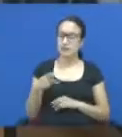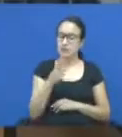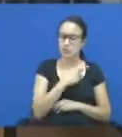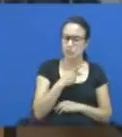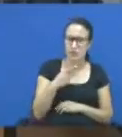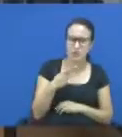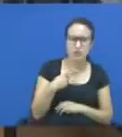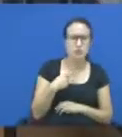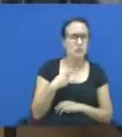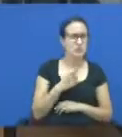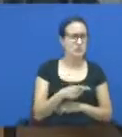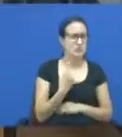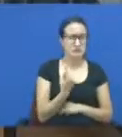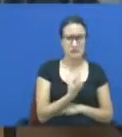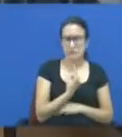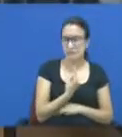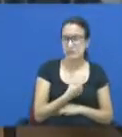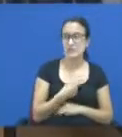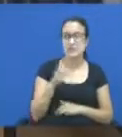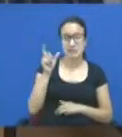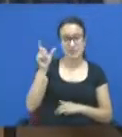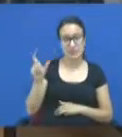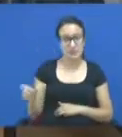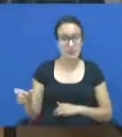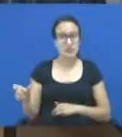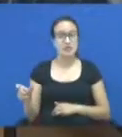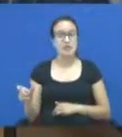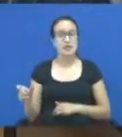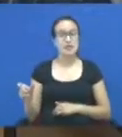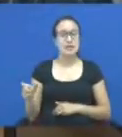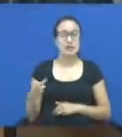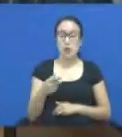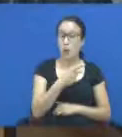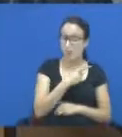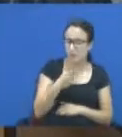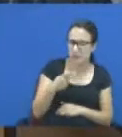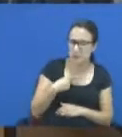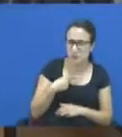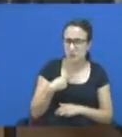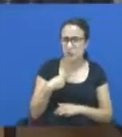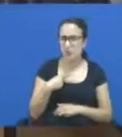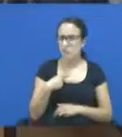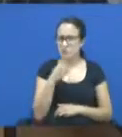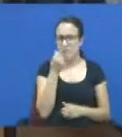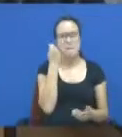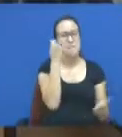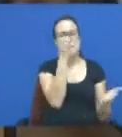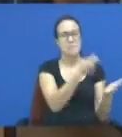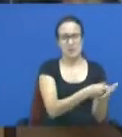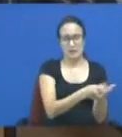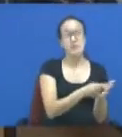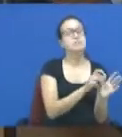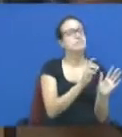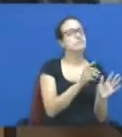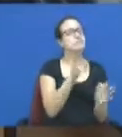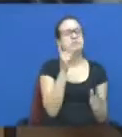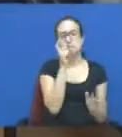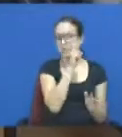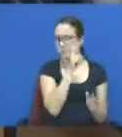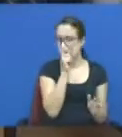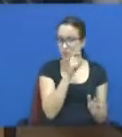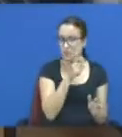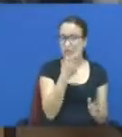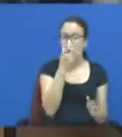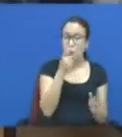dando calote em algumas empresas de materiais de construção, o que não era verdade. Na verdade, ele havia pago uma pessoa